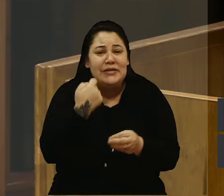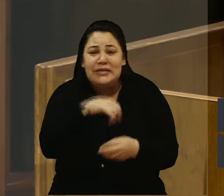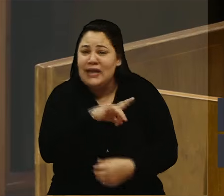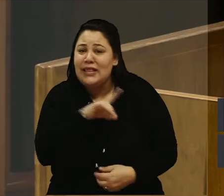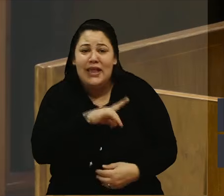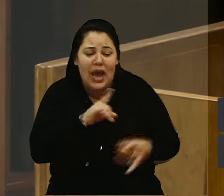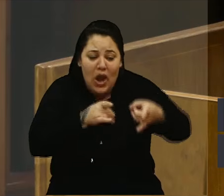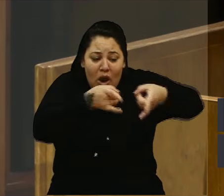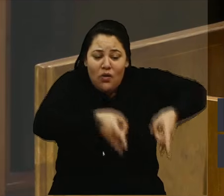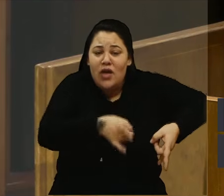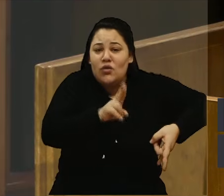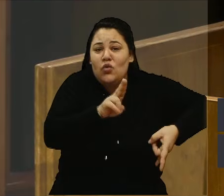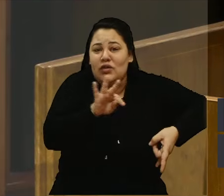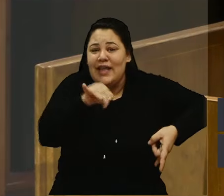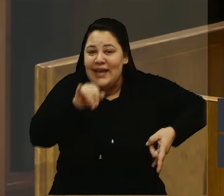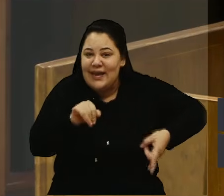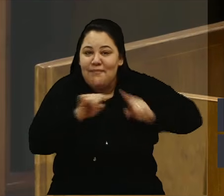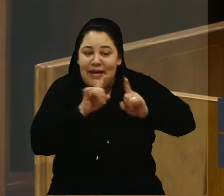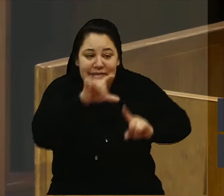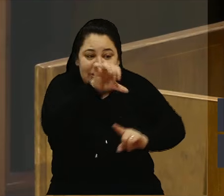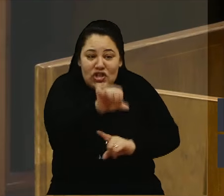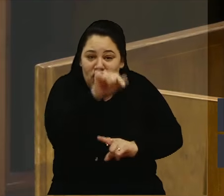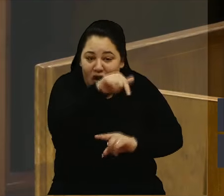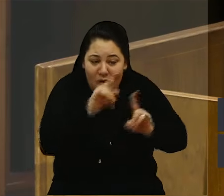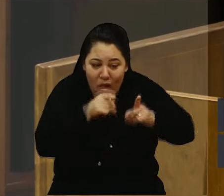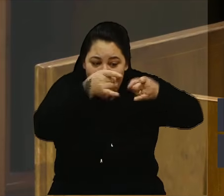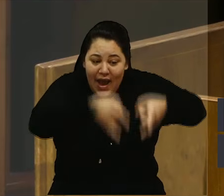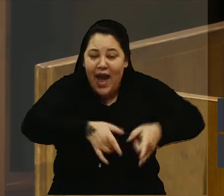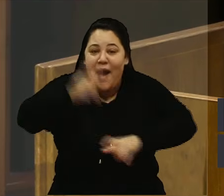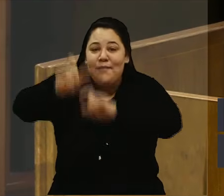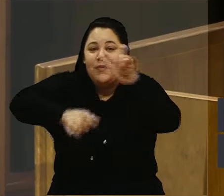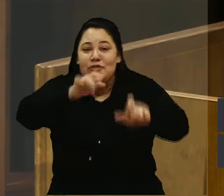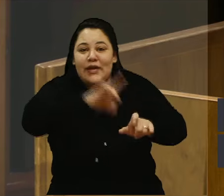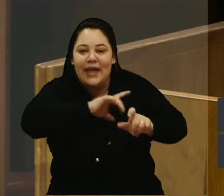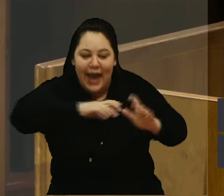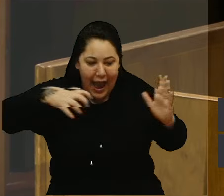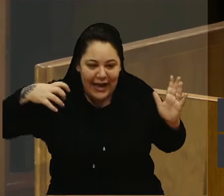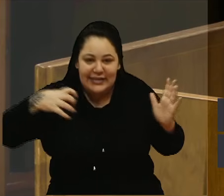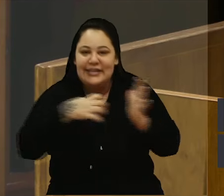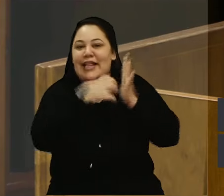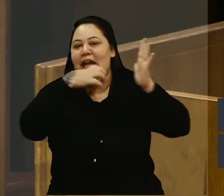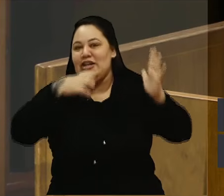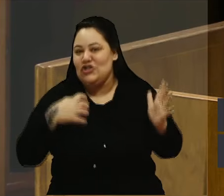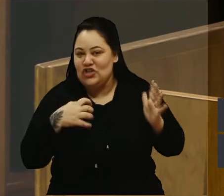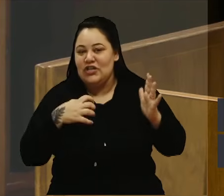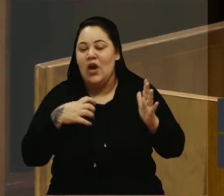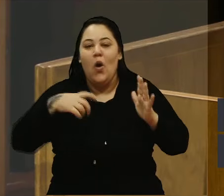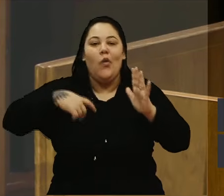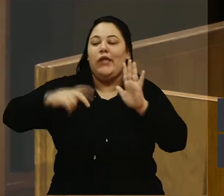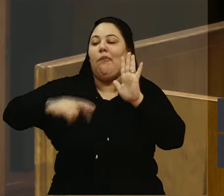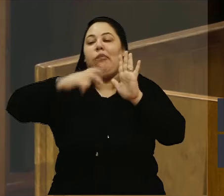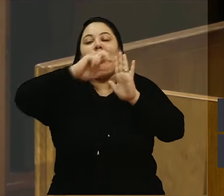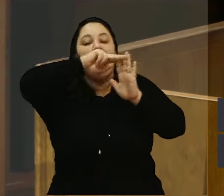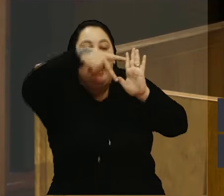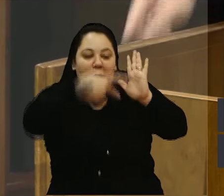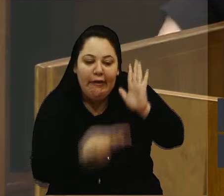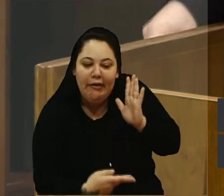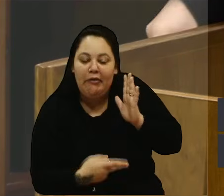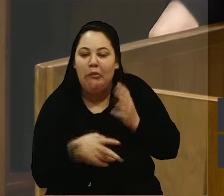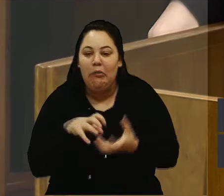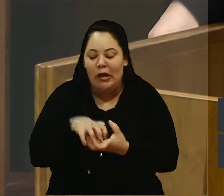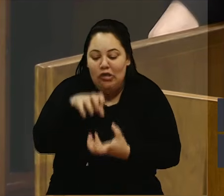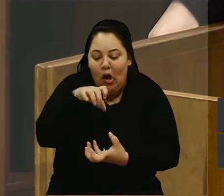cirurgias. Só que esses 9 leitos de UTI são para pessoas que têm acidente, caiu de uma escada, idosos que